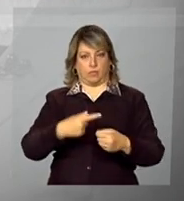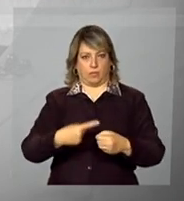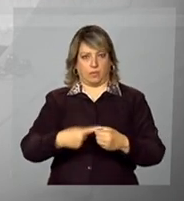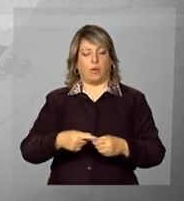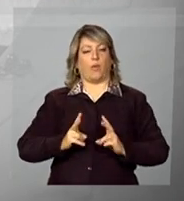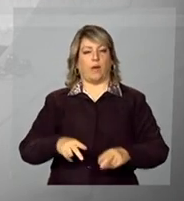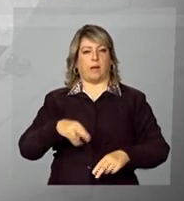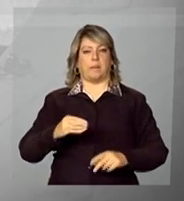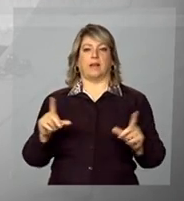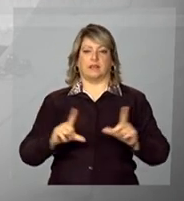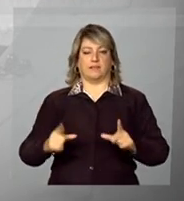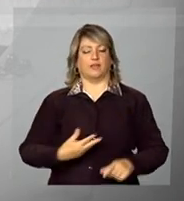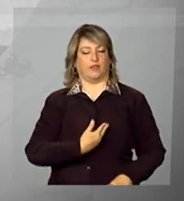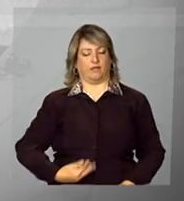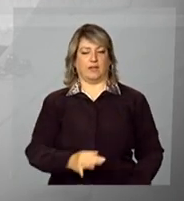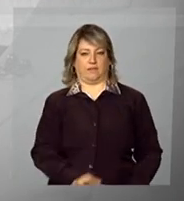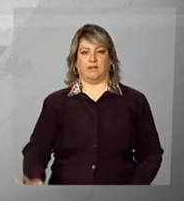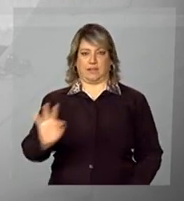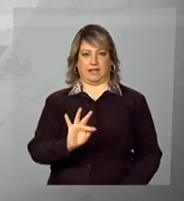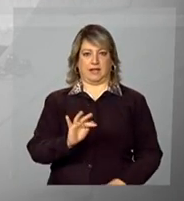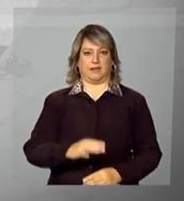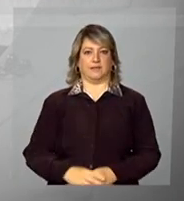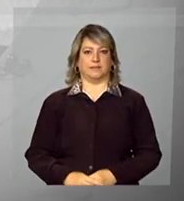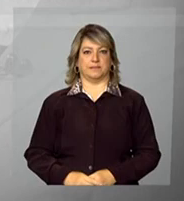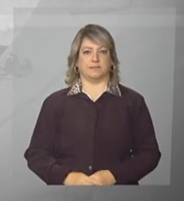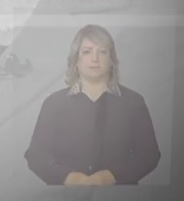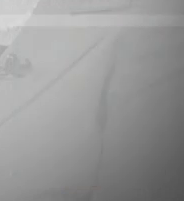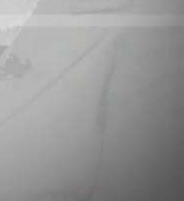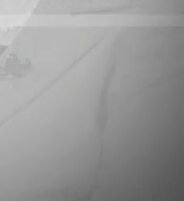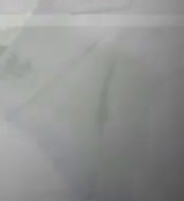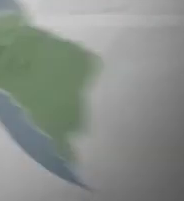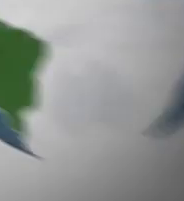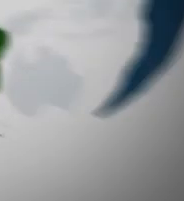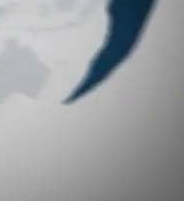Continue na NBR, a TV do Governo Federal.